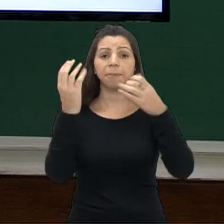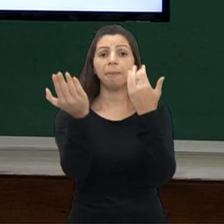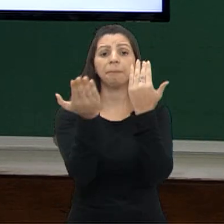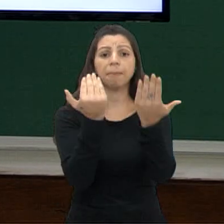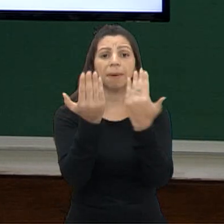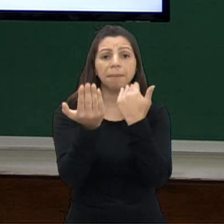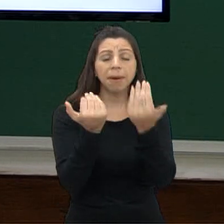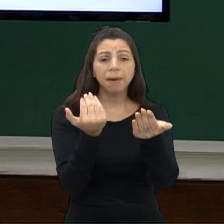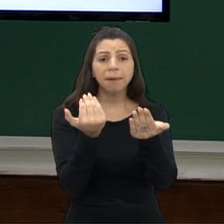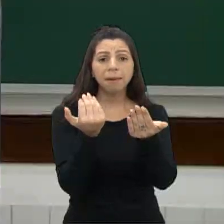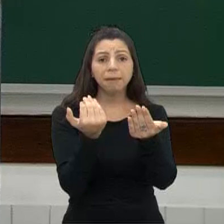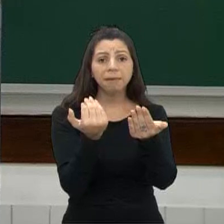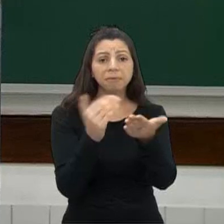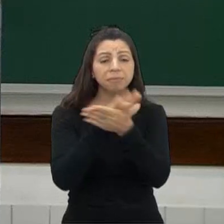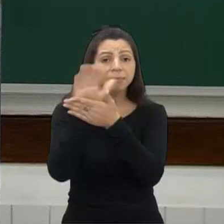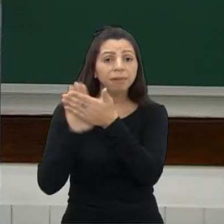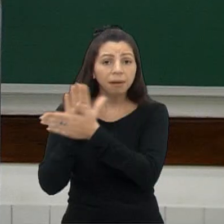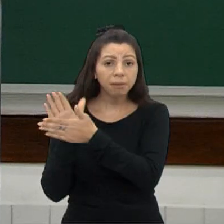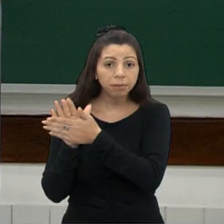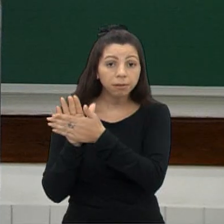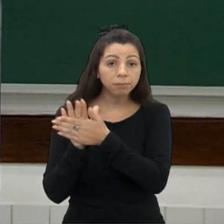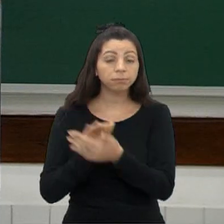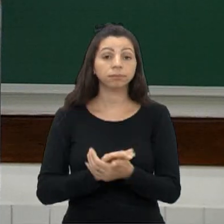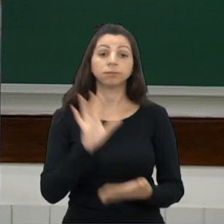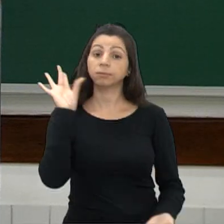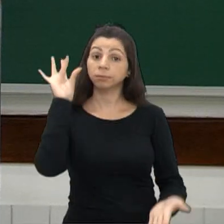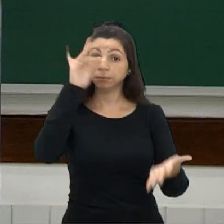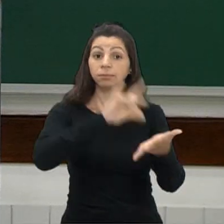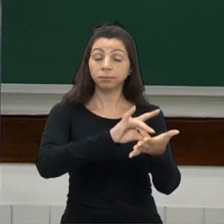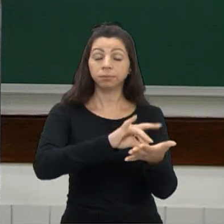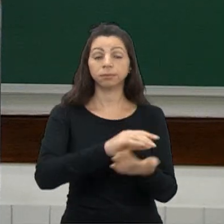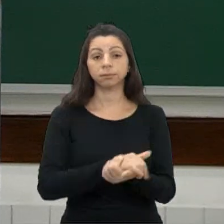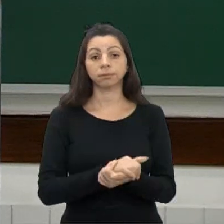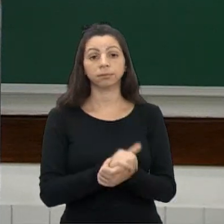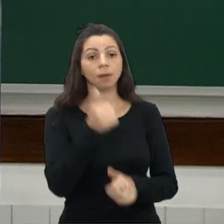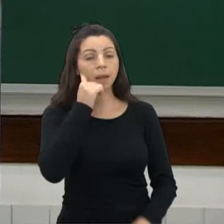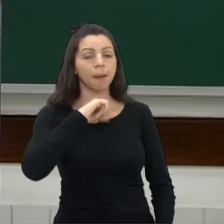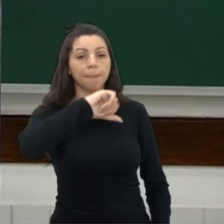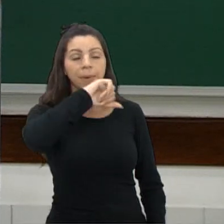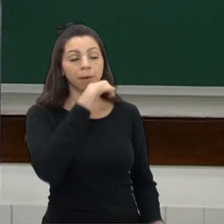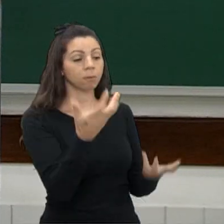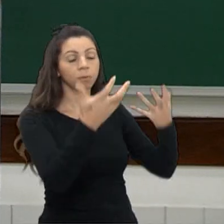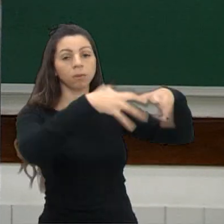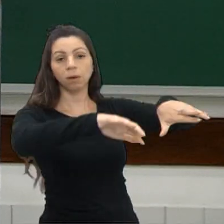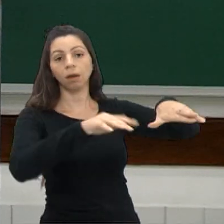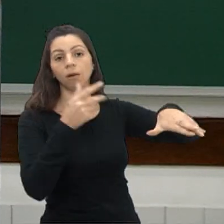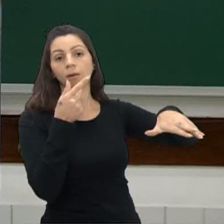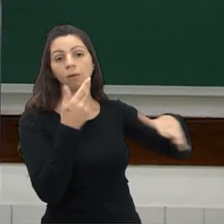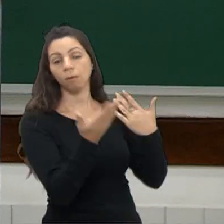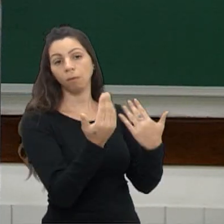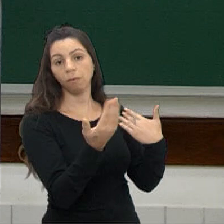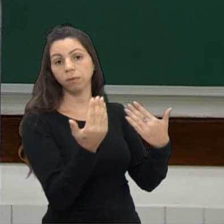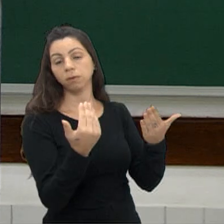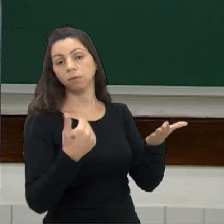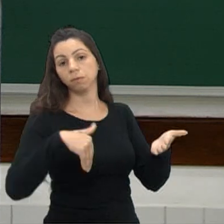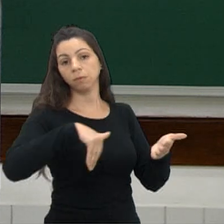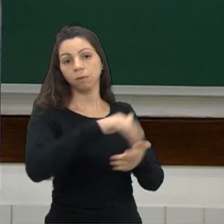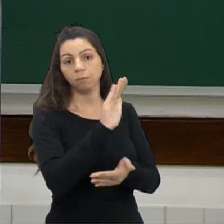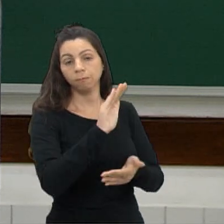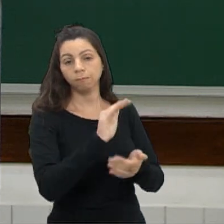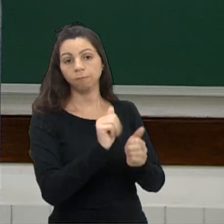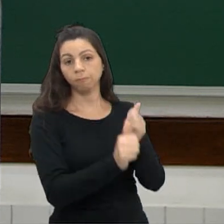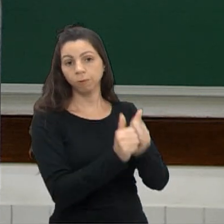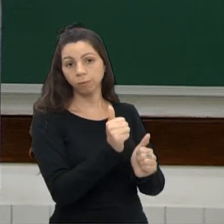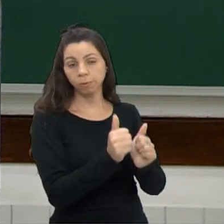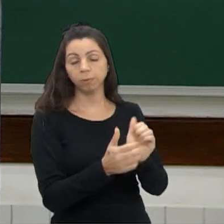é verdadeira. A mãe não deixa o pai falar sobre o futebol. Na sequência, a tia sugere então